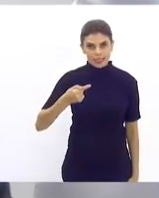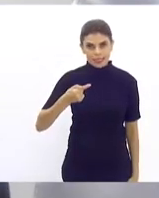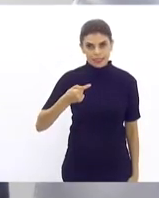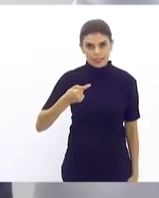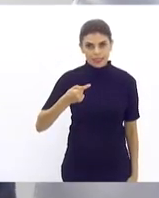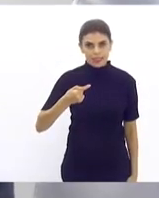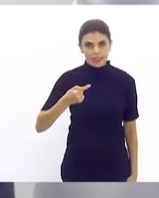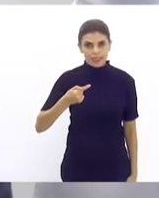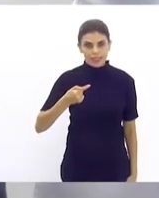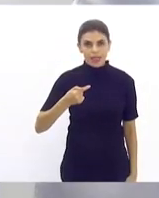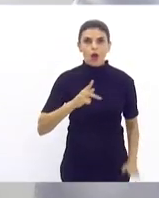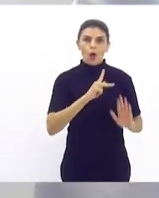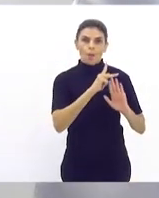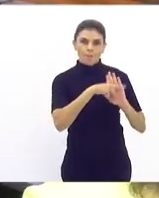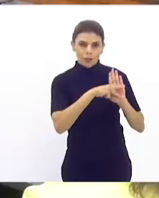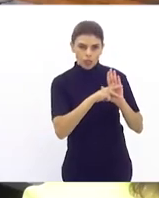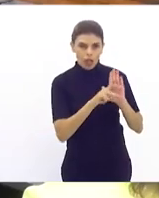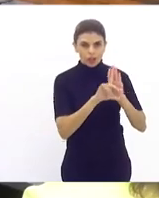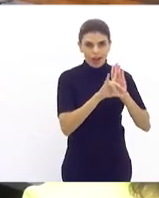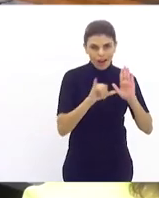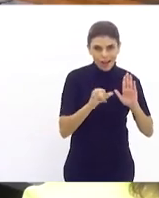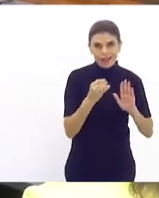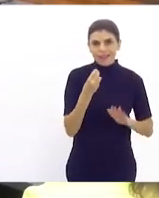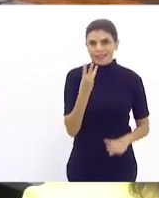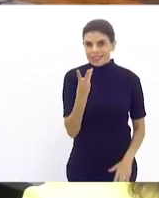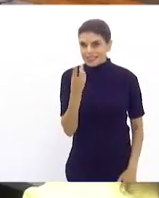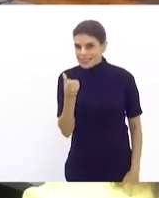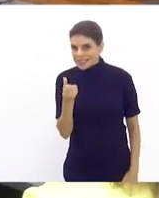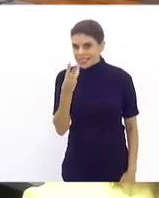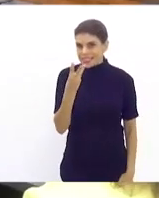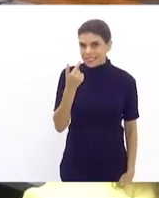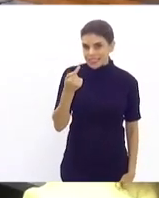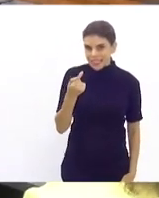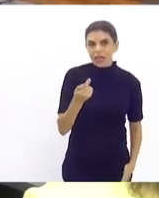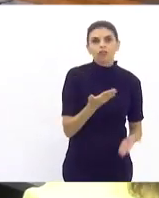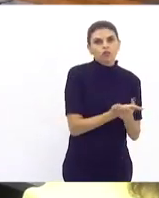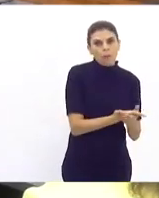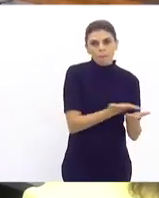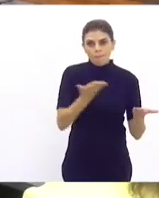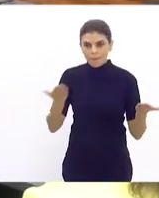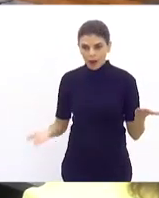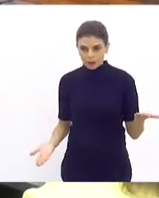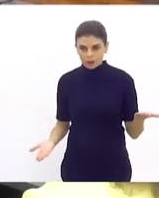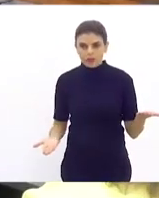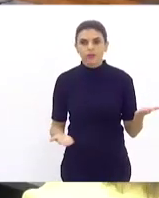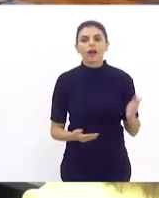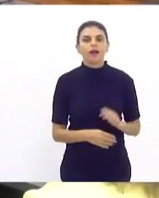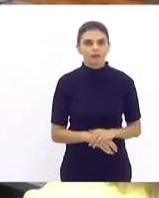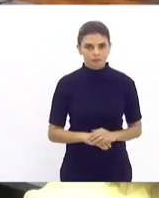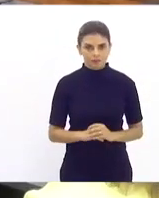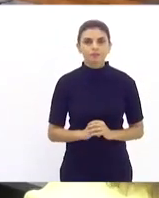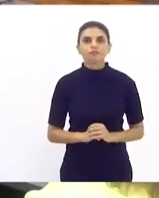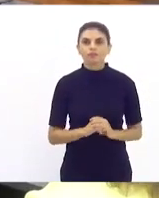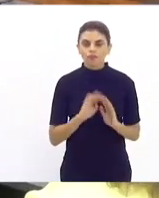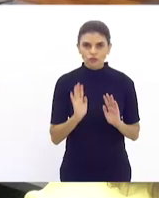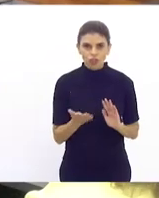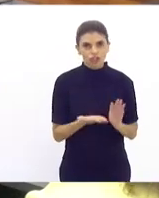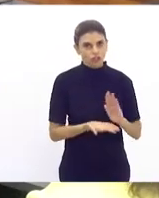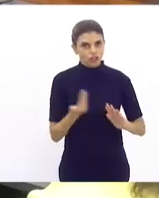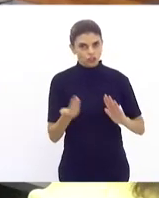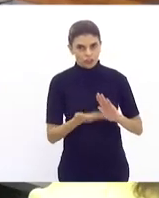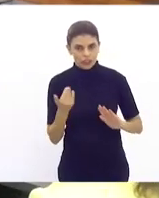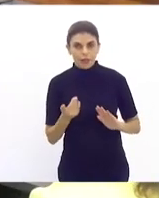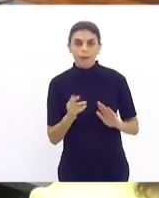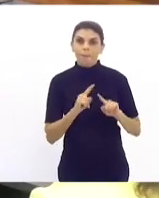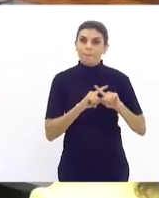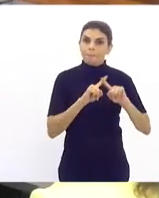presidente, pois não, deputado Cozzolino. 37 estão retirados de pauta, segundo a assessoria. Então, da o 36 e o 37 já retirados. Mas